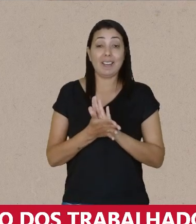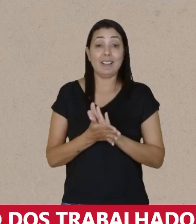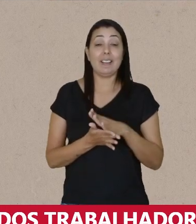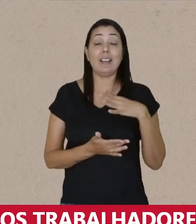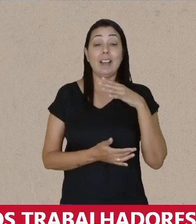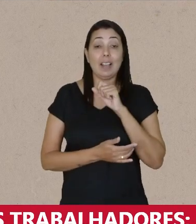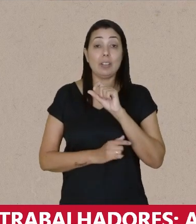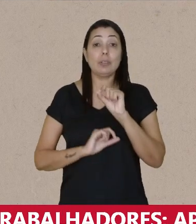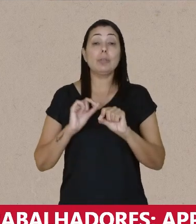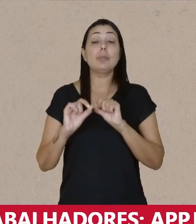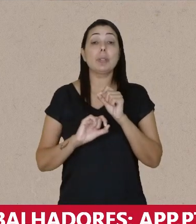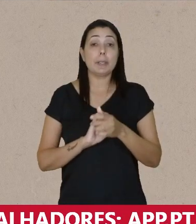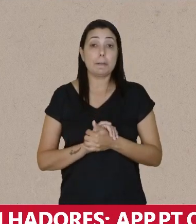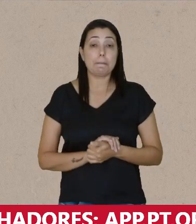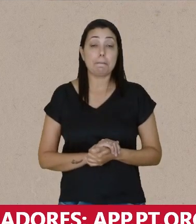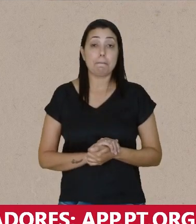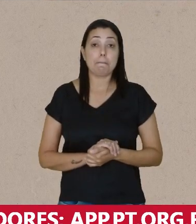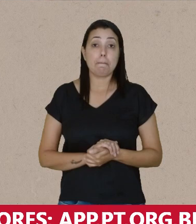que